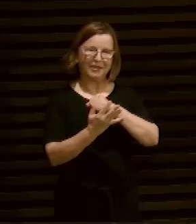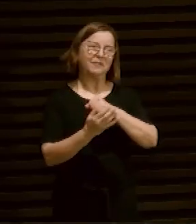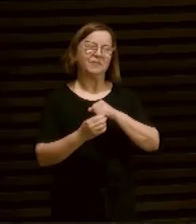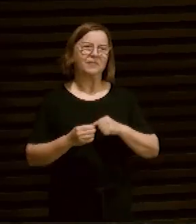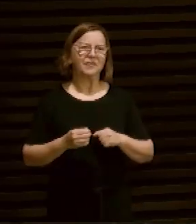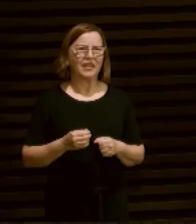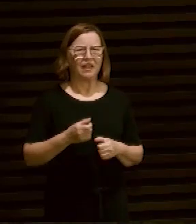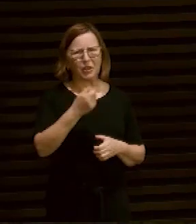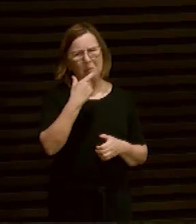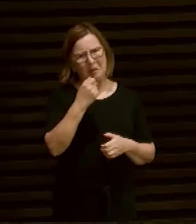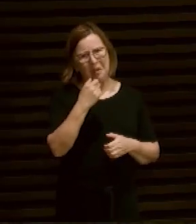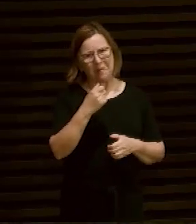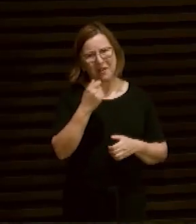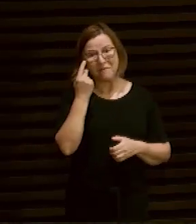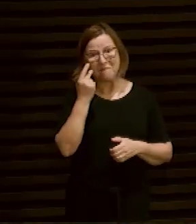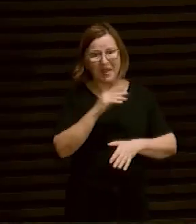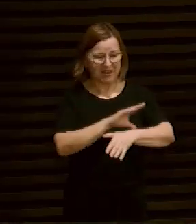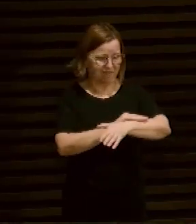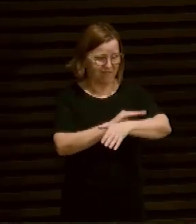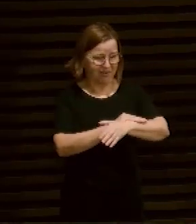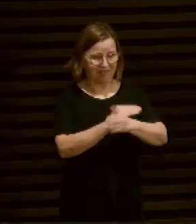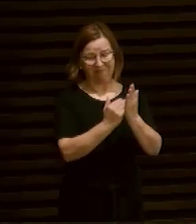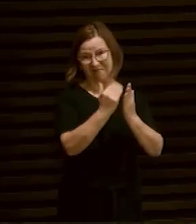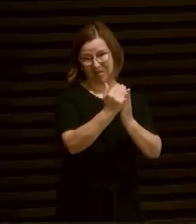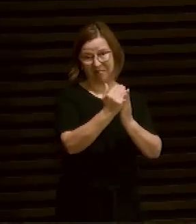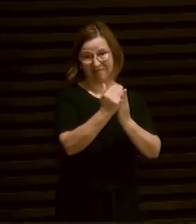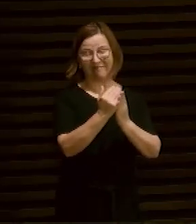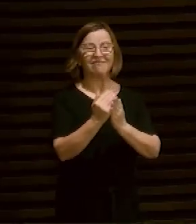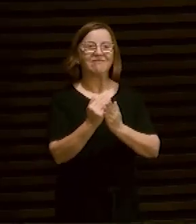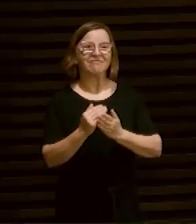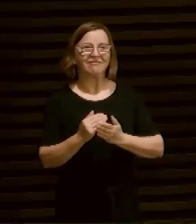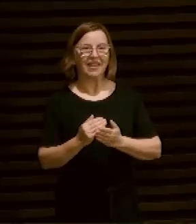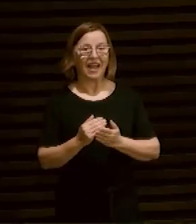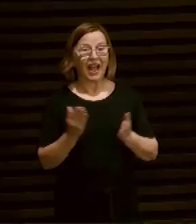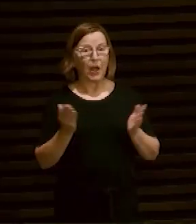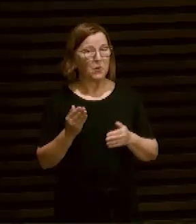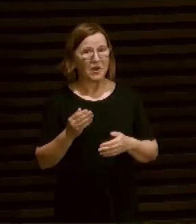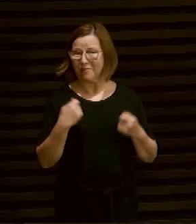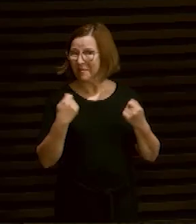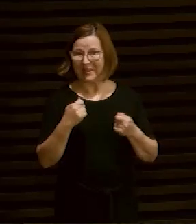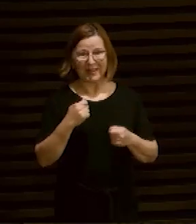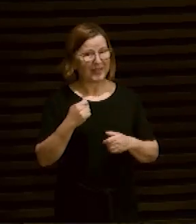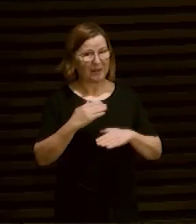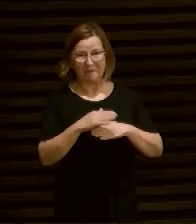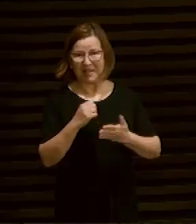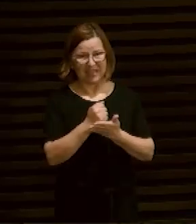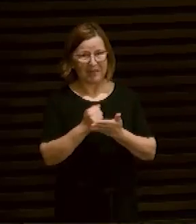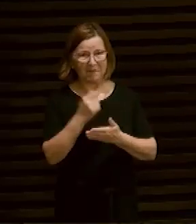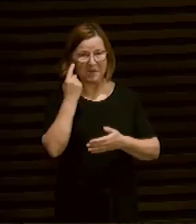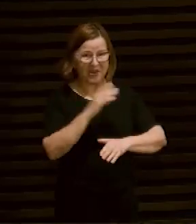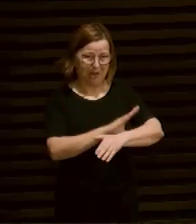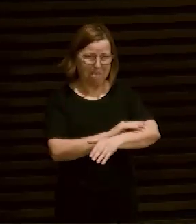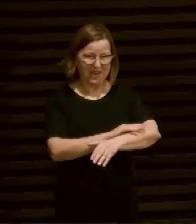pressão, agora não tomo mais. A pressão é 12/8, uma maravilha. A pressão de velho, 12/8, igual